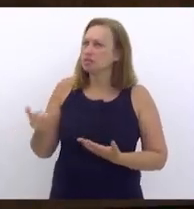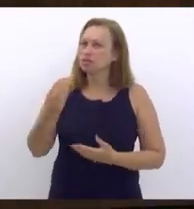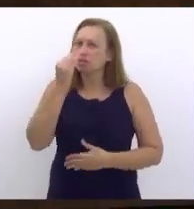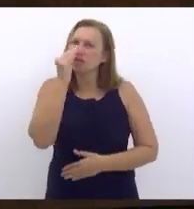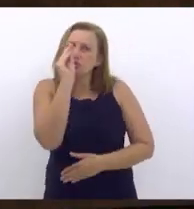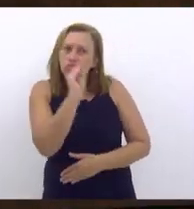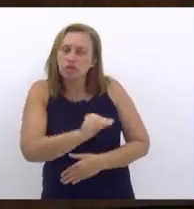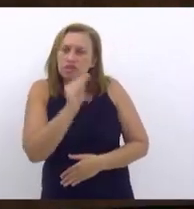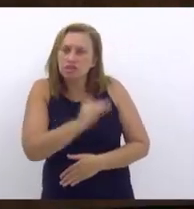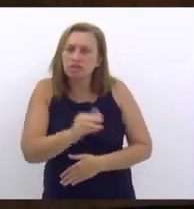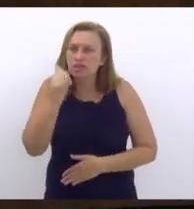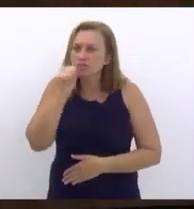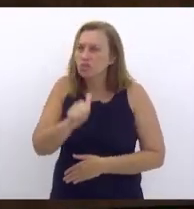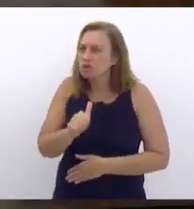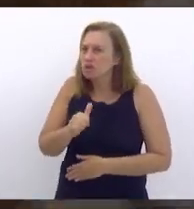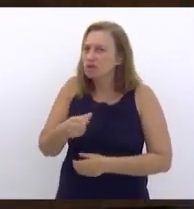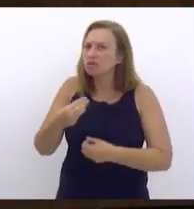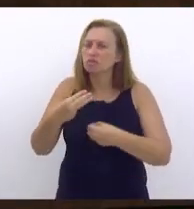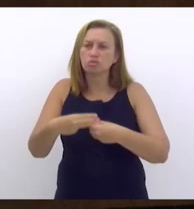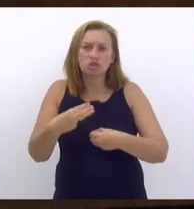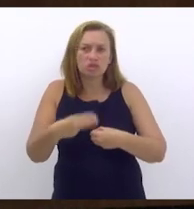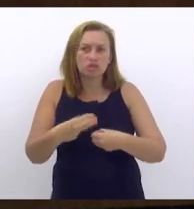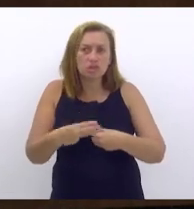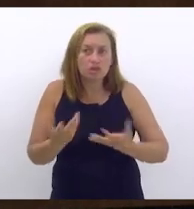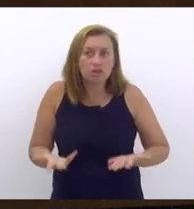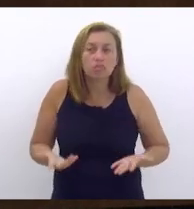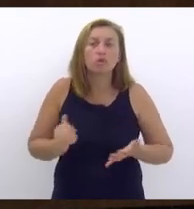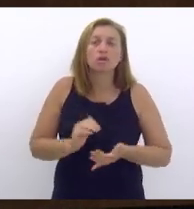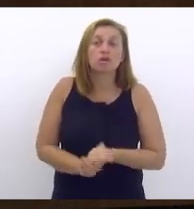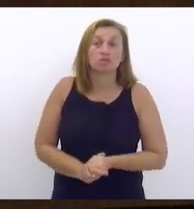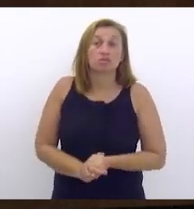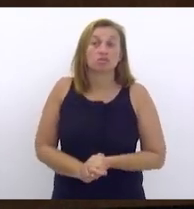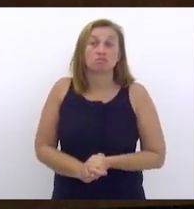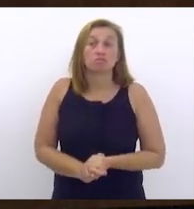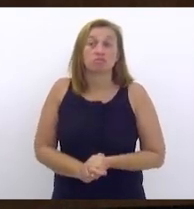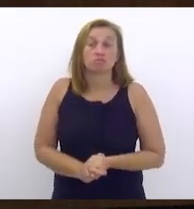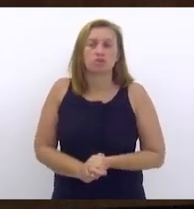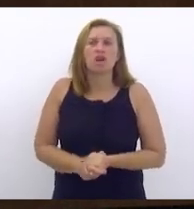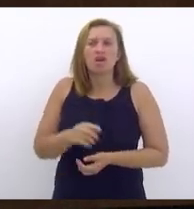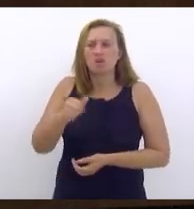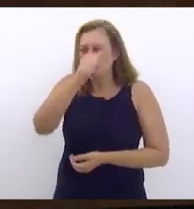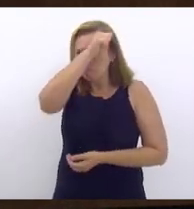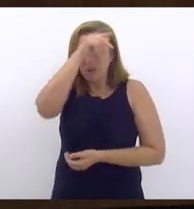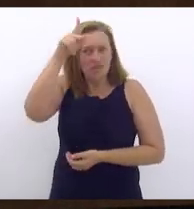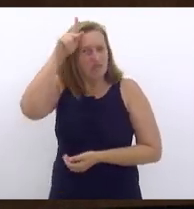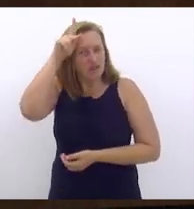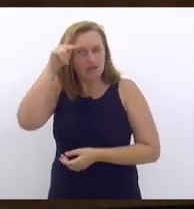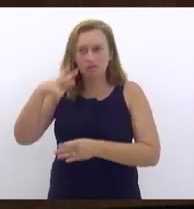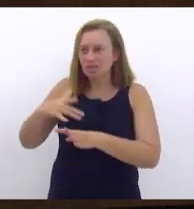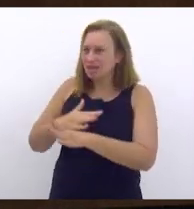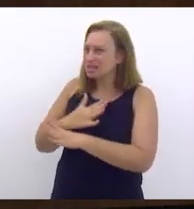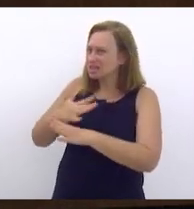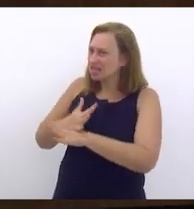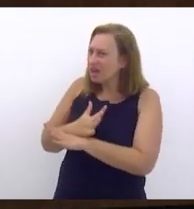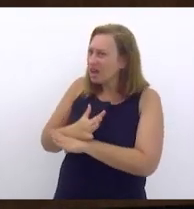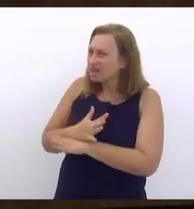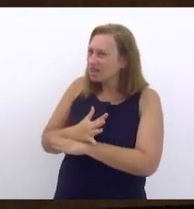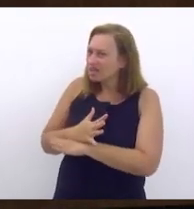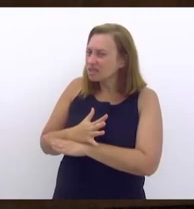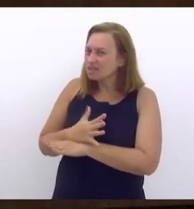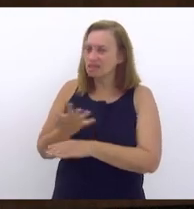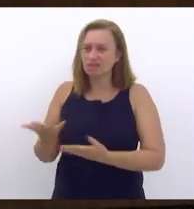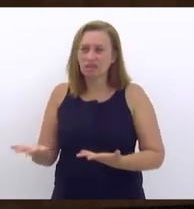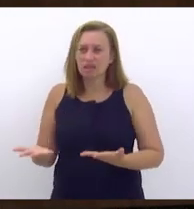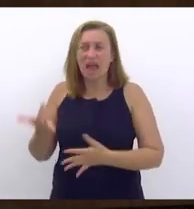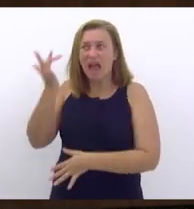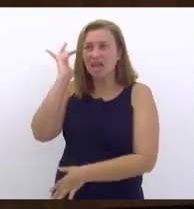desrespeitosa com as mulheres do município de Barra do Piraí, que, aliás, aquele prefeito daquela cidade vem se intitulando, vem